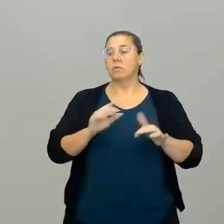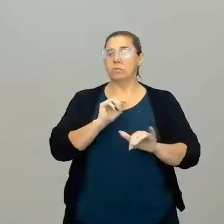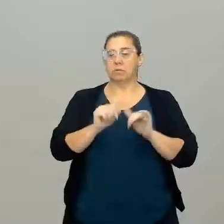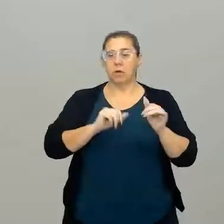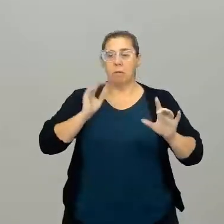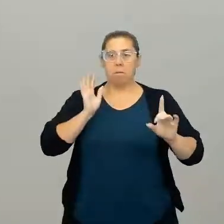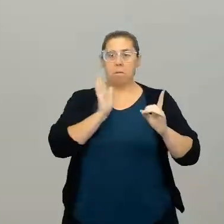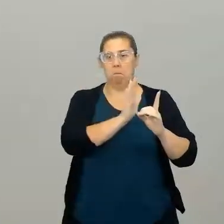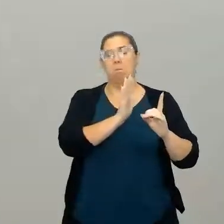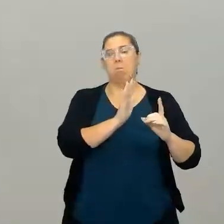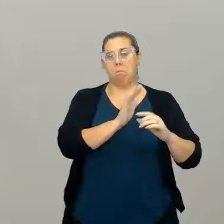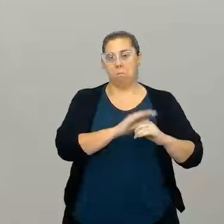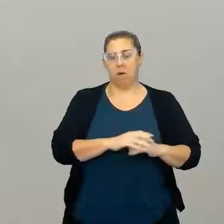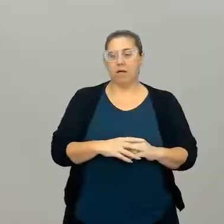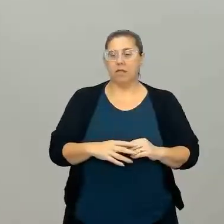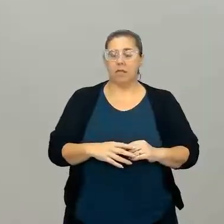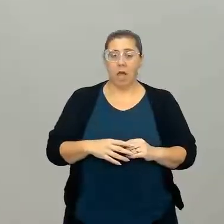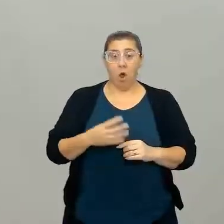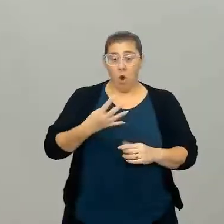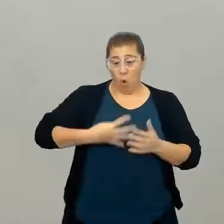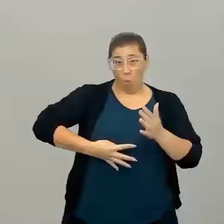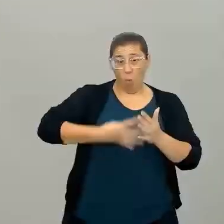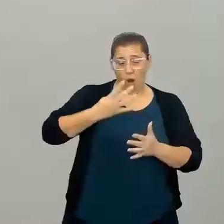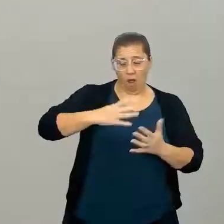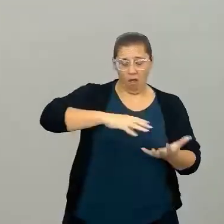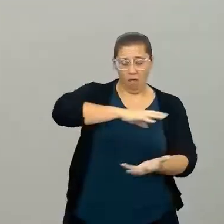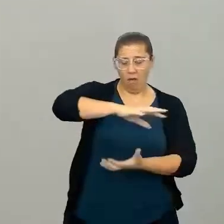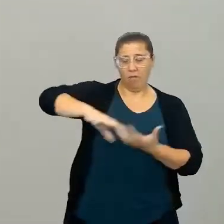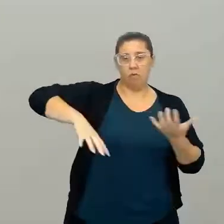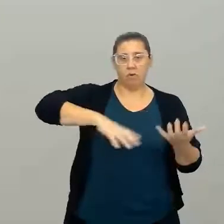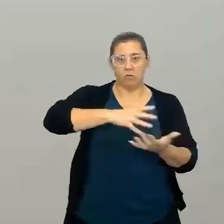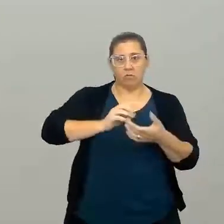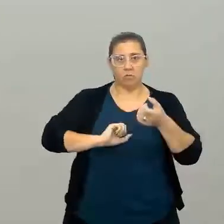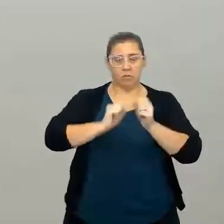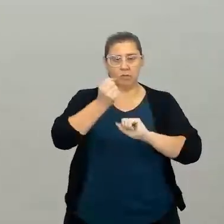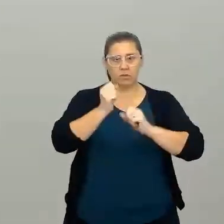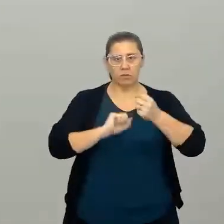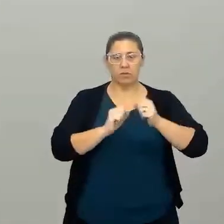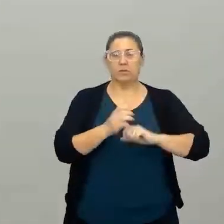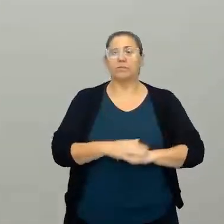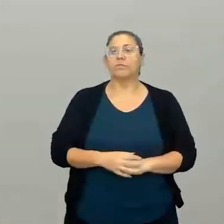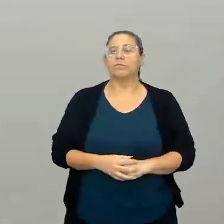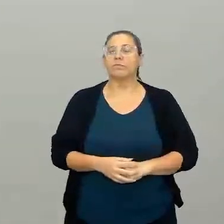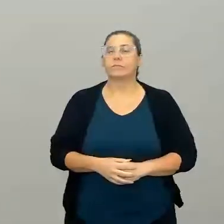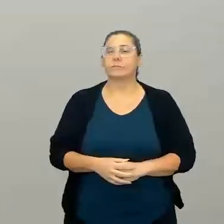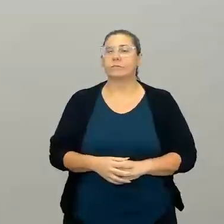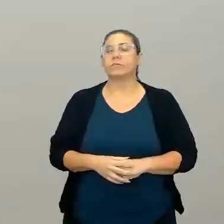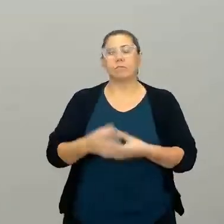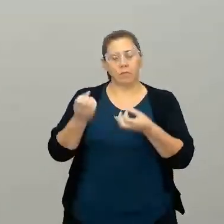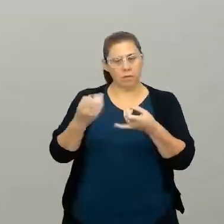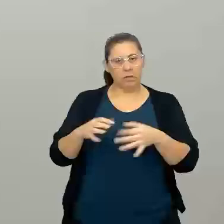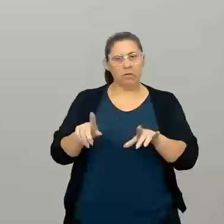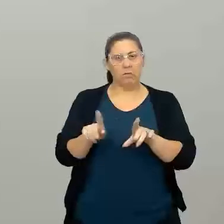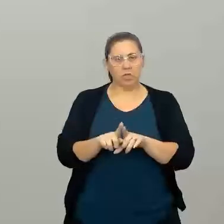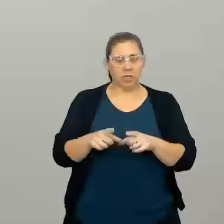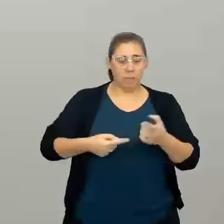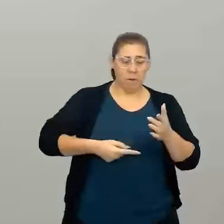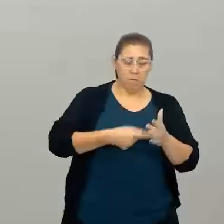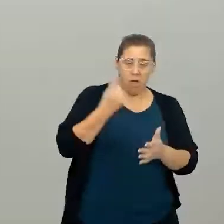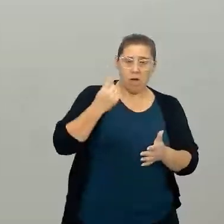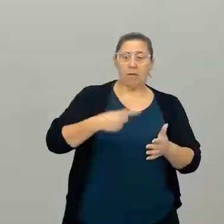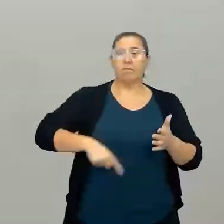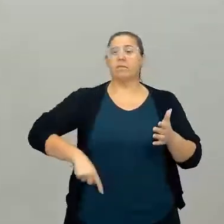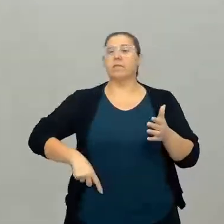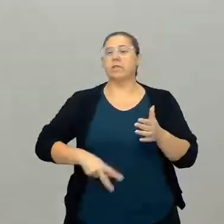da quarta revolução industrial. Na aula passada a gente falou da primeira, falamos da segunda, e centramos